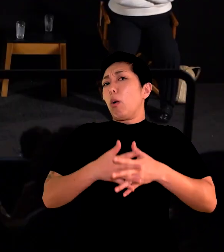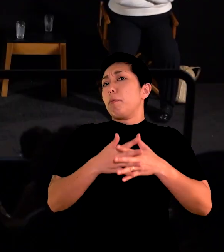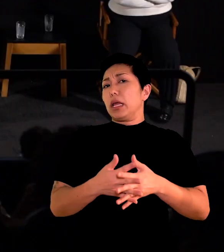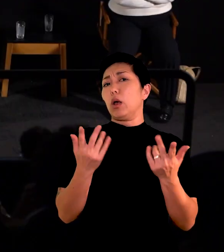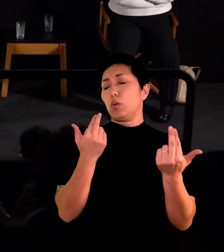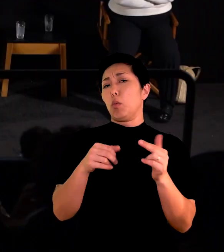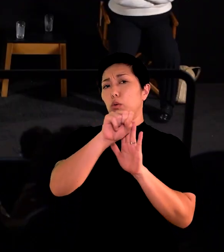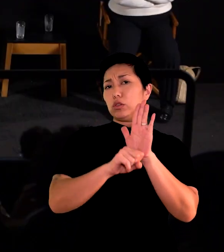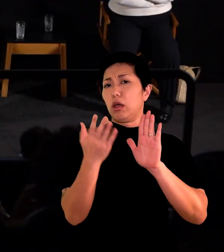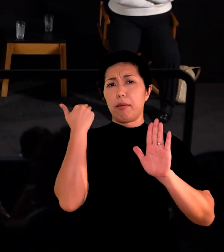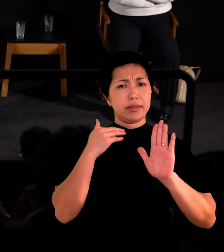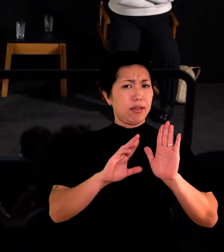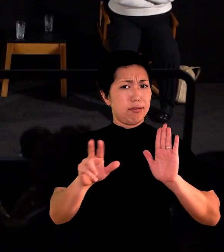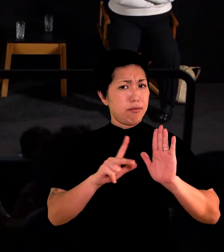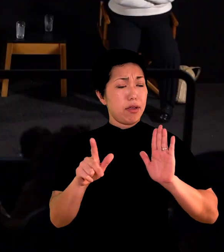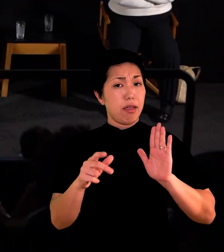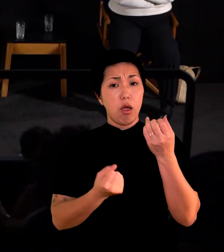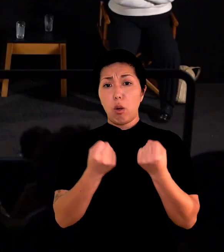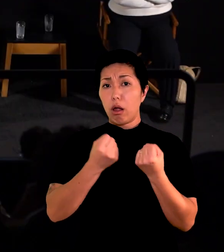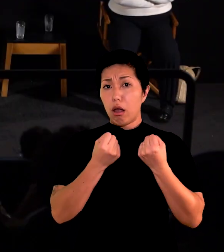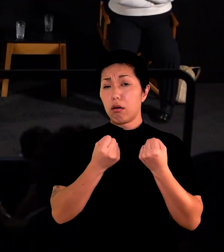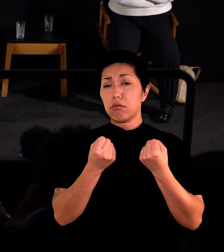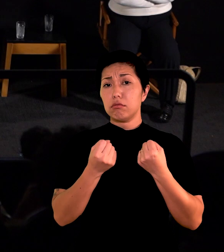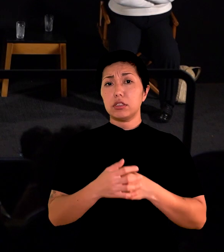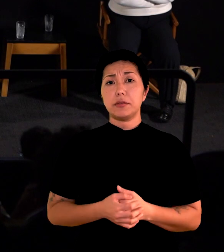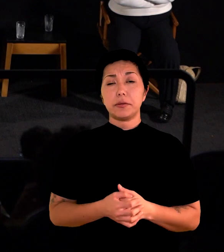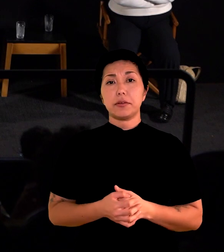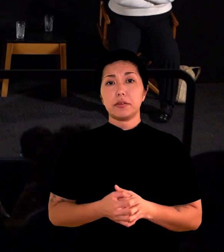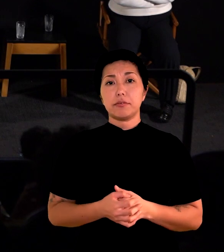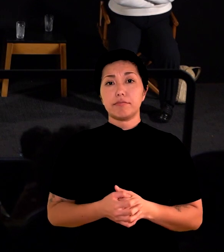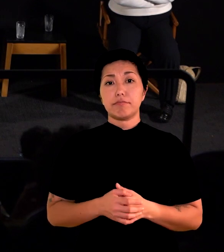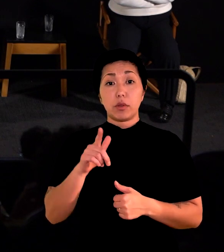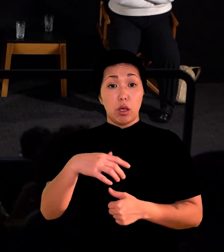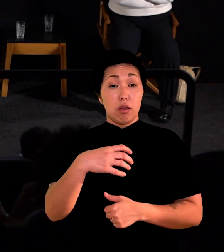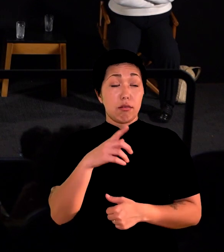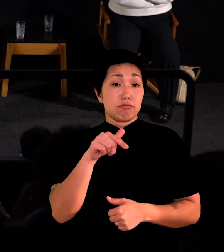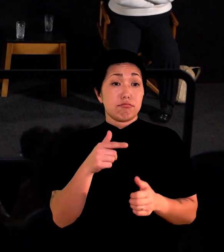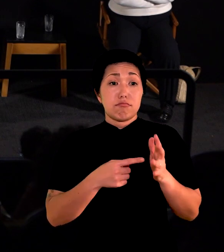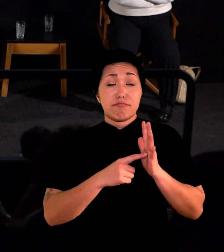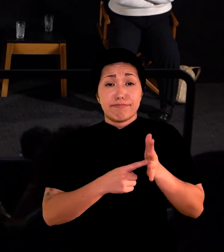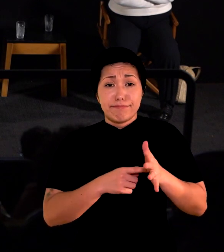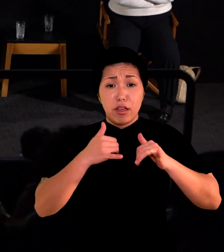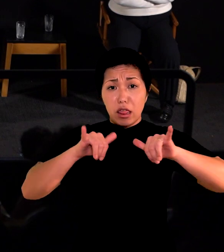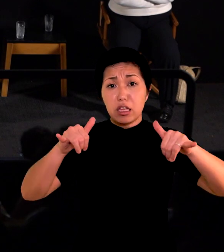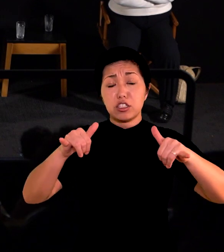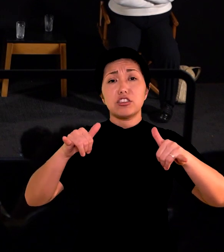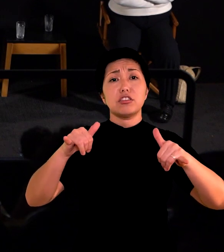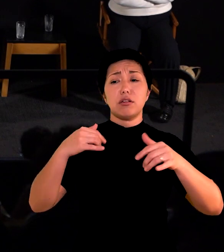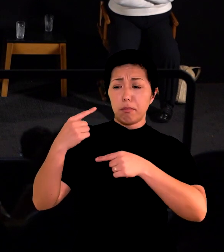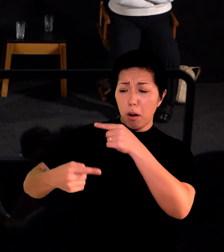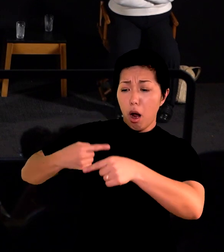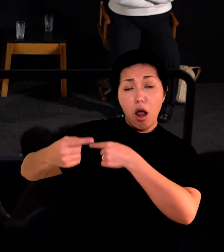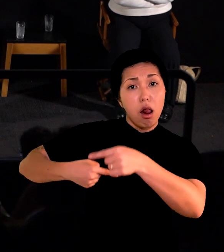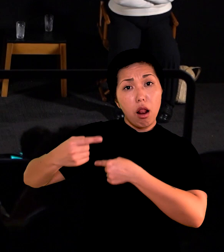ser aquela coisa complicada que era do século passado. Tá? O carro é basicamente uma fonte de